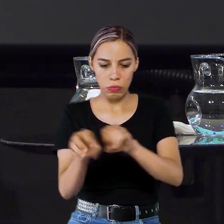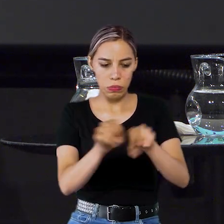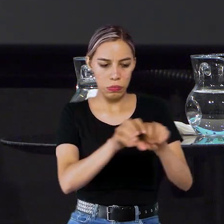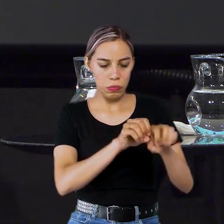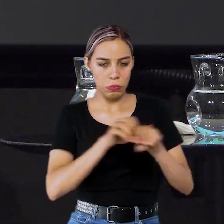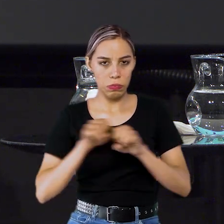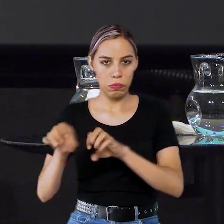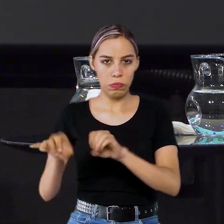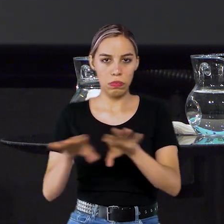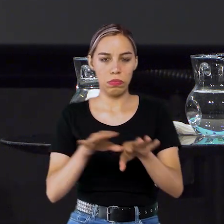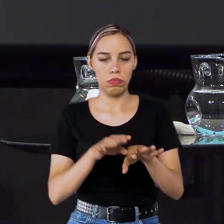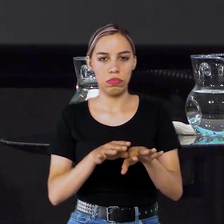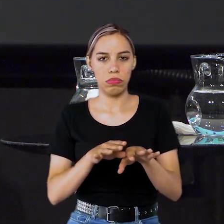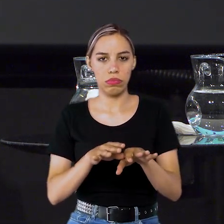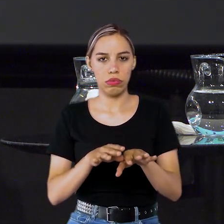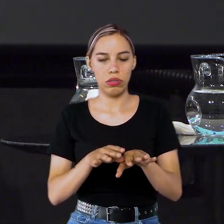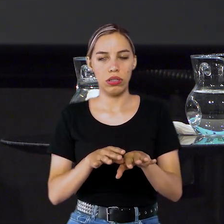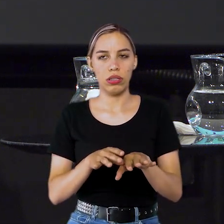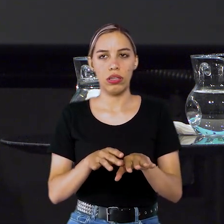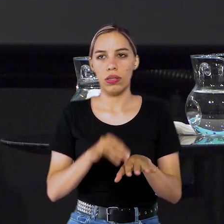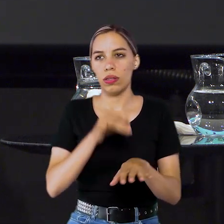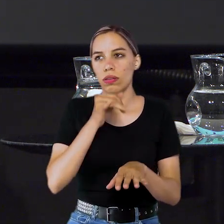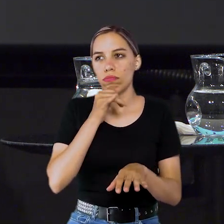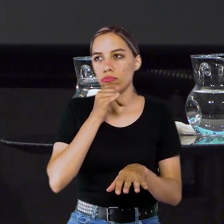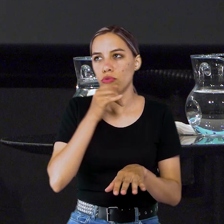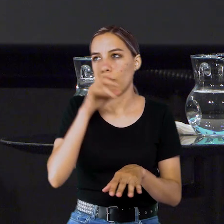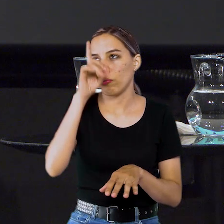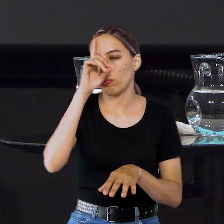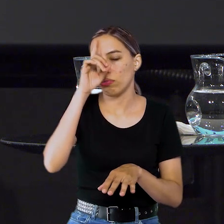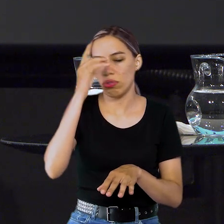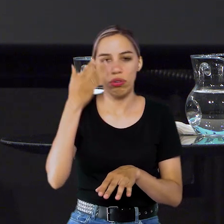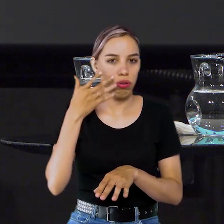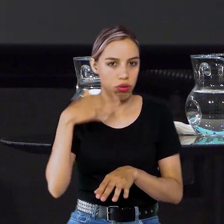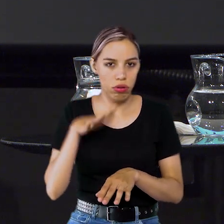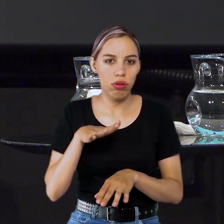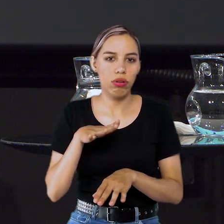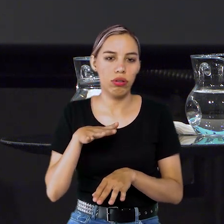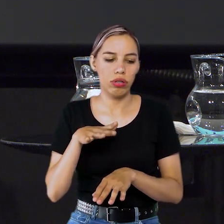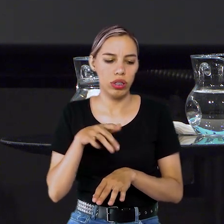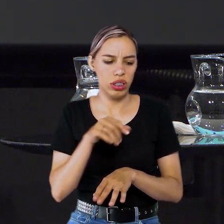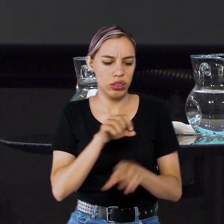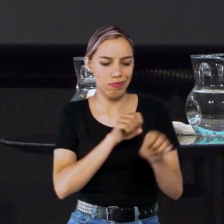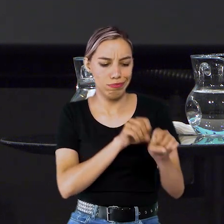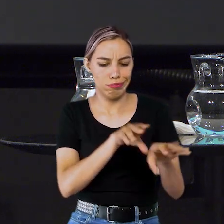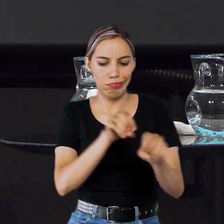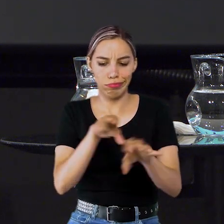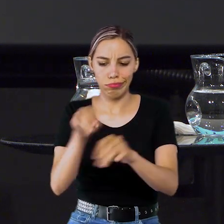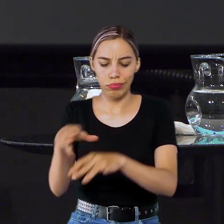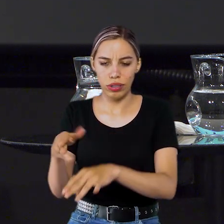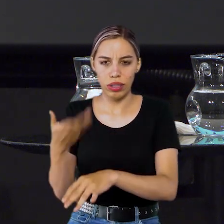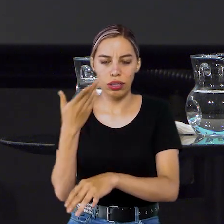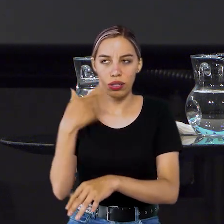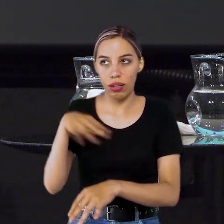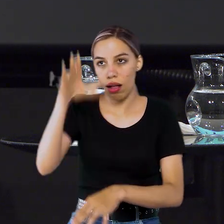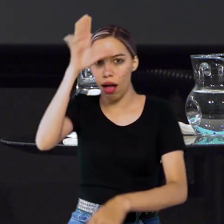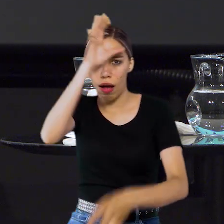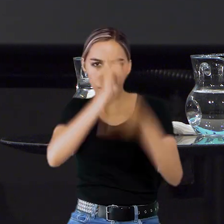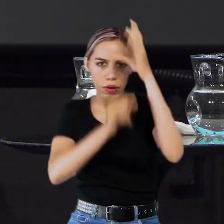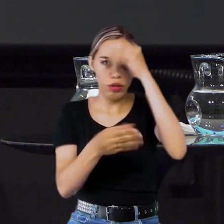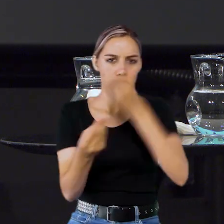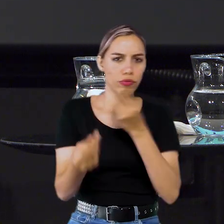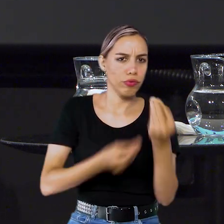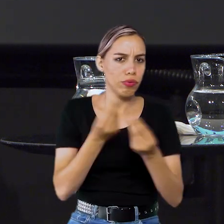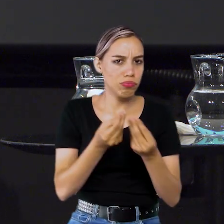tecoá, onde acontece o dia a dia das crianças. E as crianças aprendem, né,